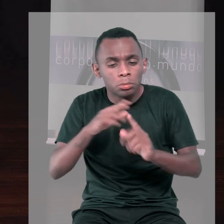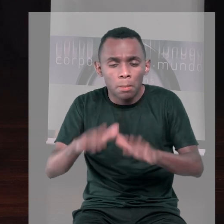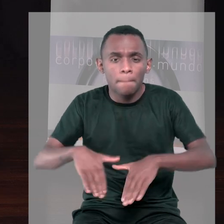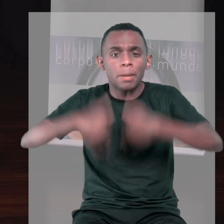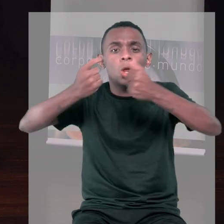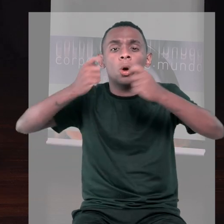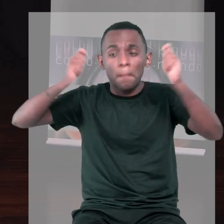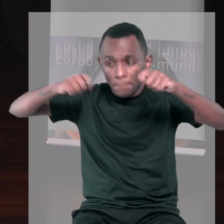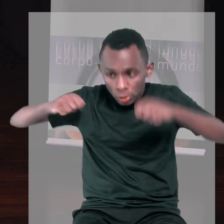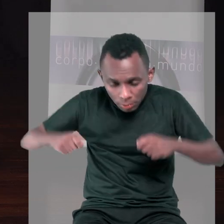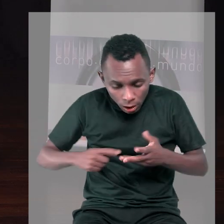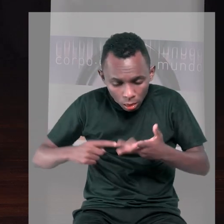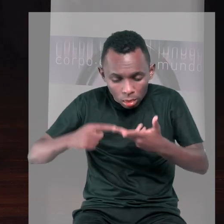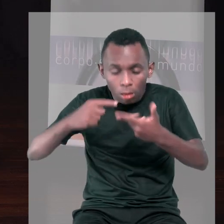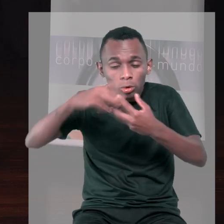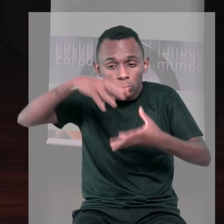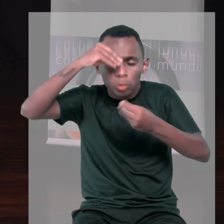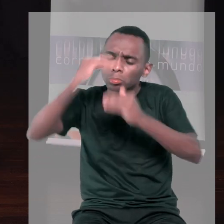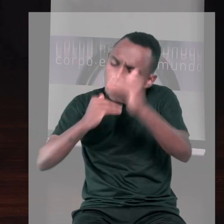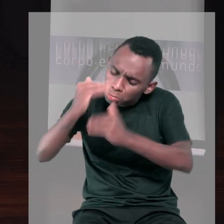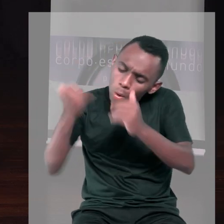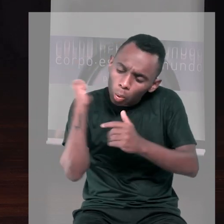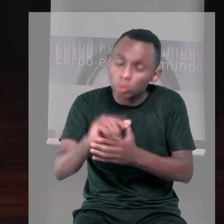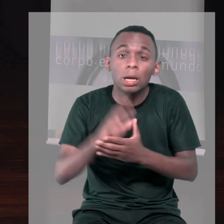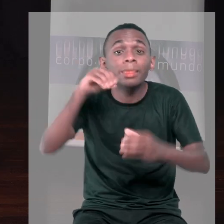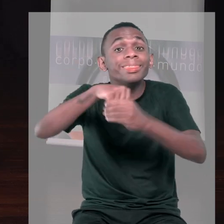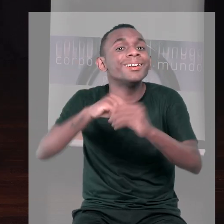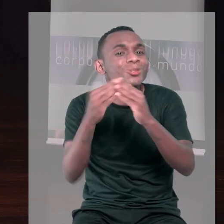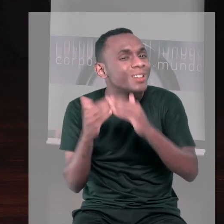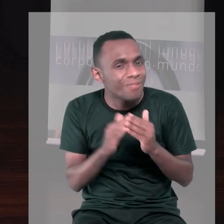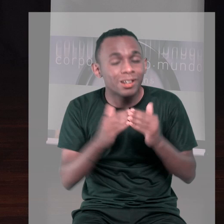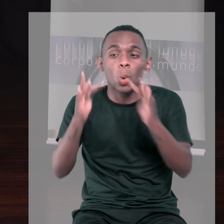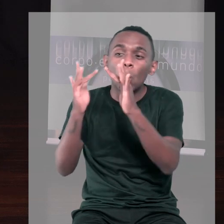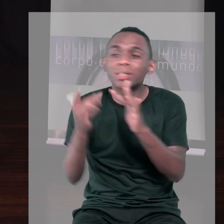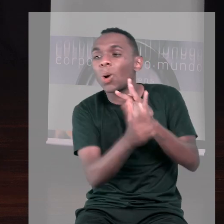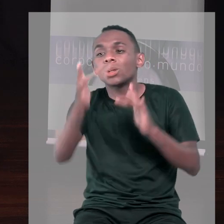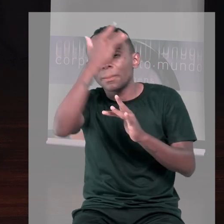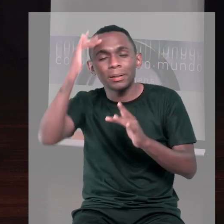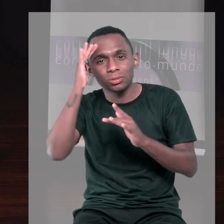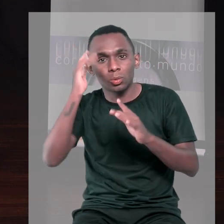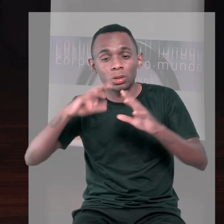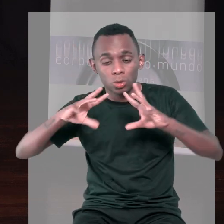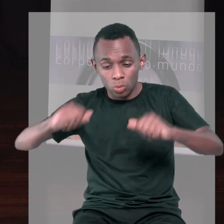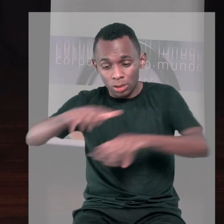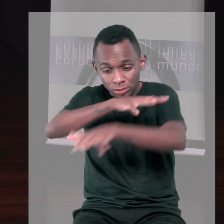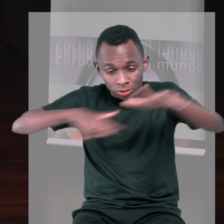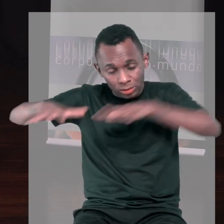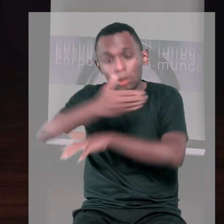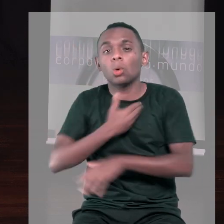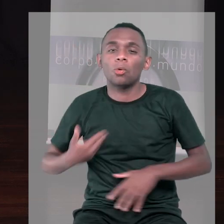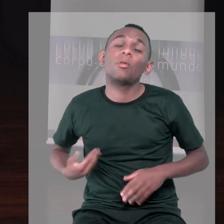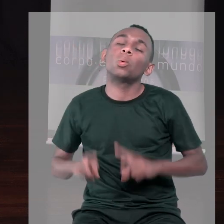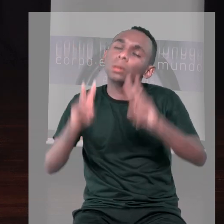do problema. Então, se voltarmos a Eichmann para Arendt era um homem solitário, que,